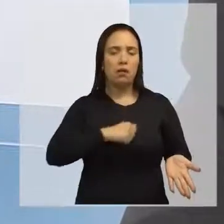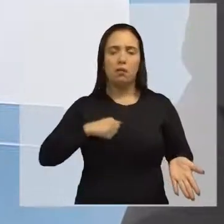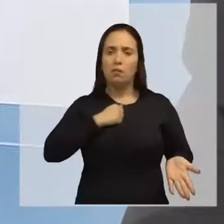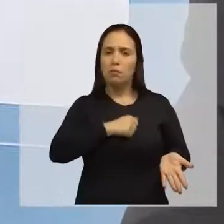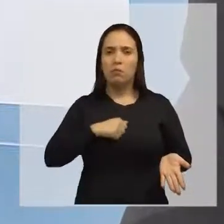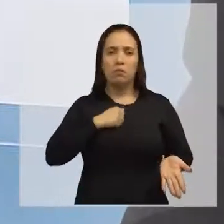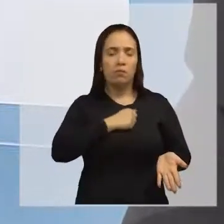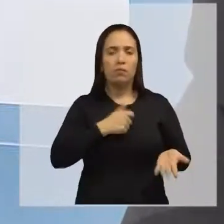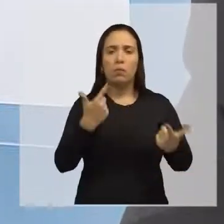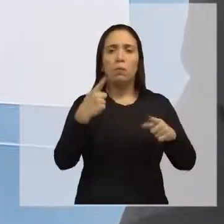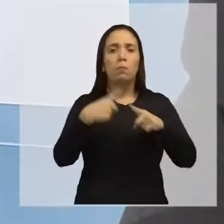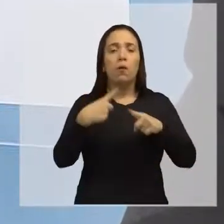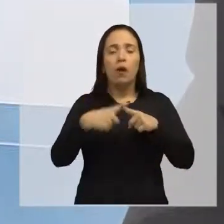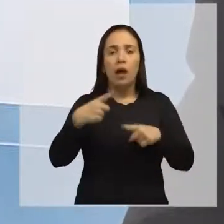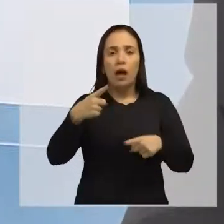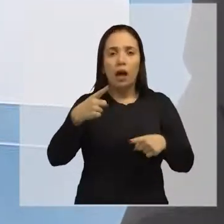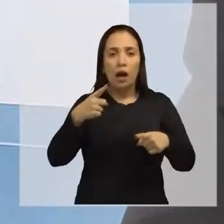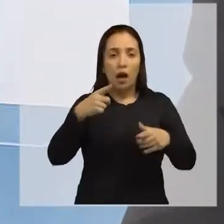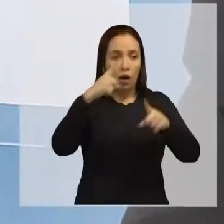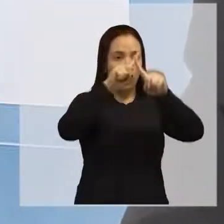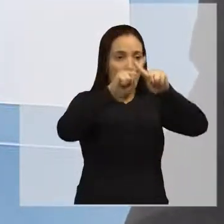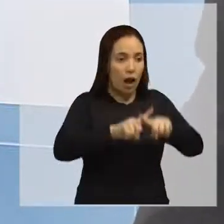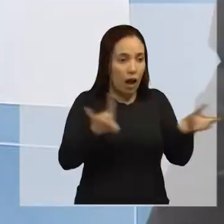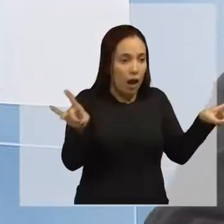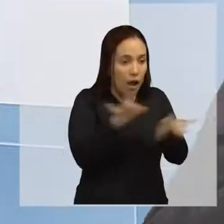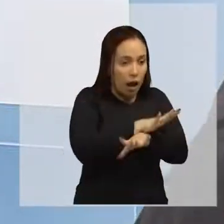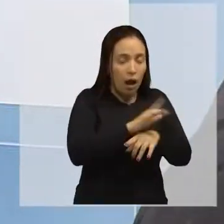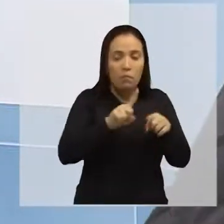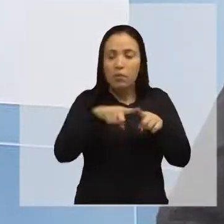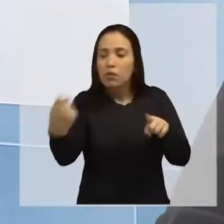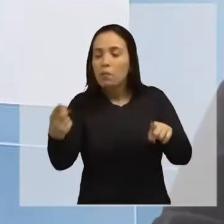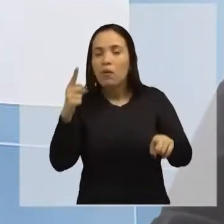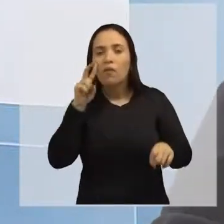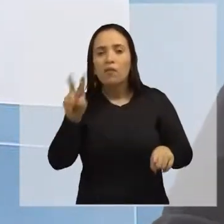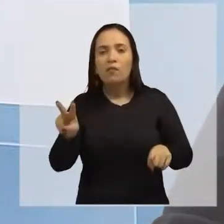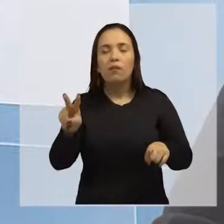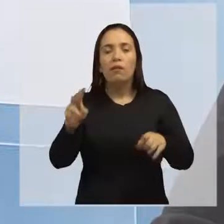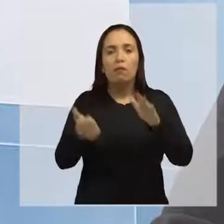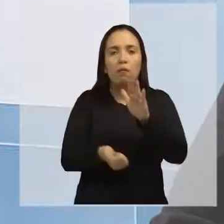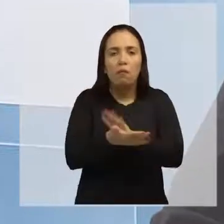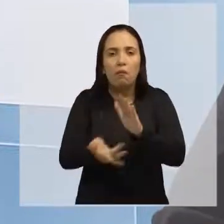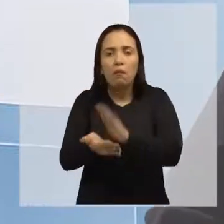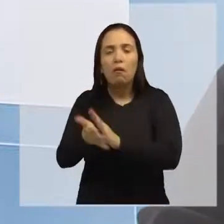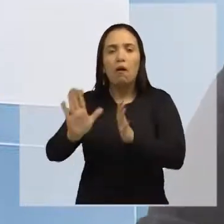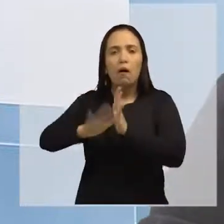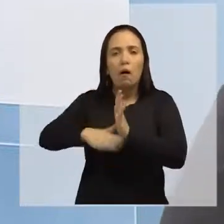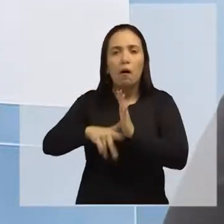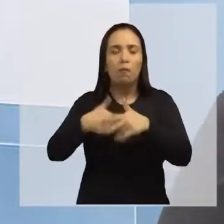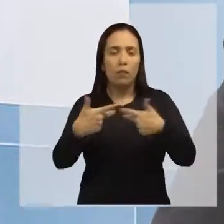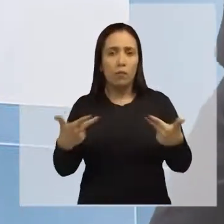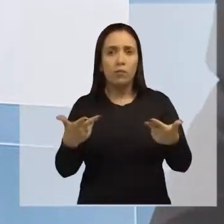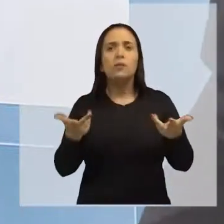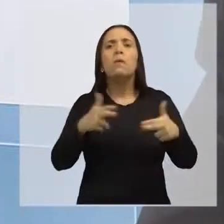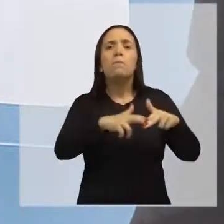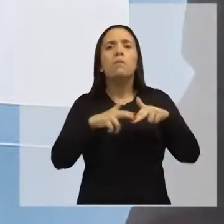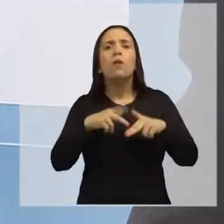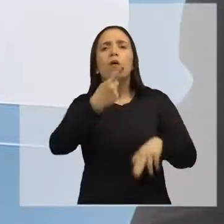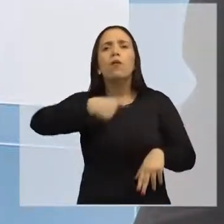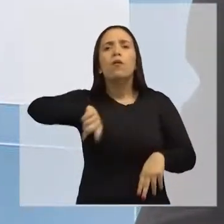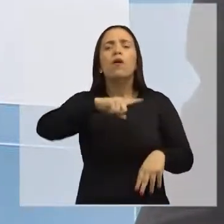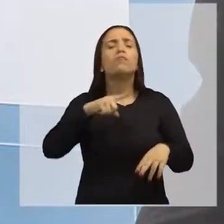foi só corrupção. Eles acham que agora tem uma coisa que eu estou aproveitando essa discussão aqui para a gente fazer, né, Luiz? Por que a gente está falando